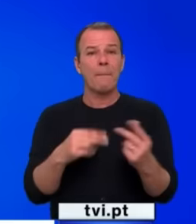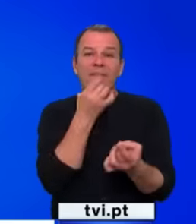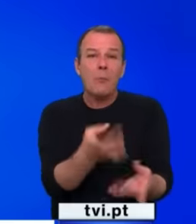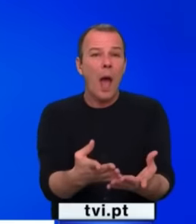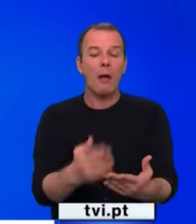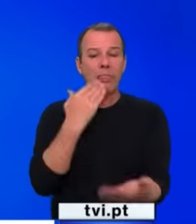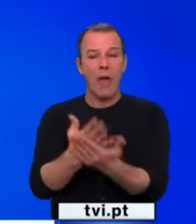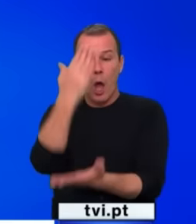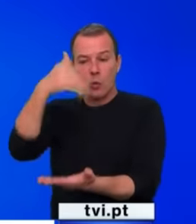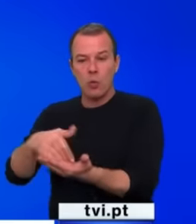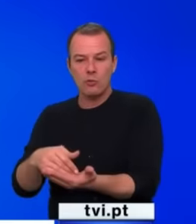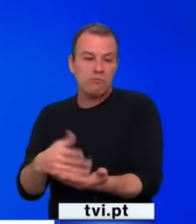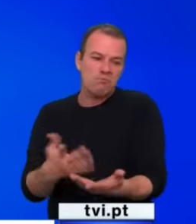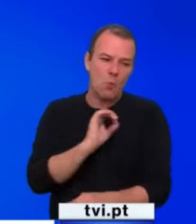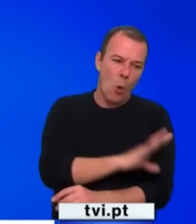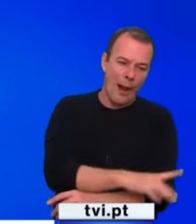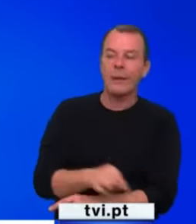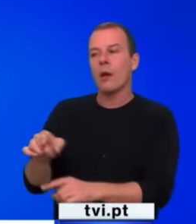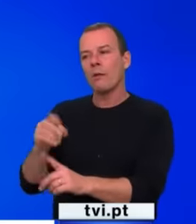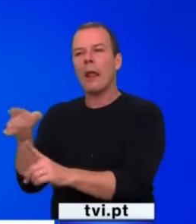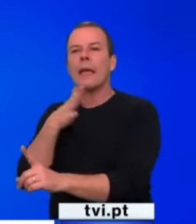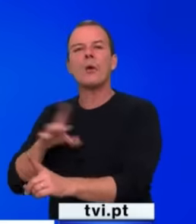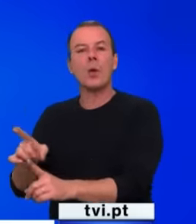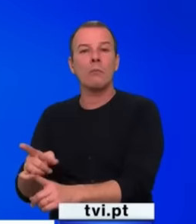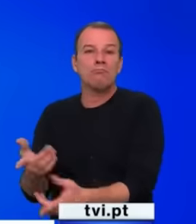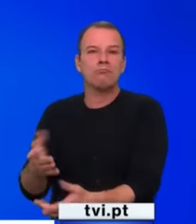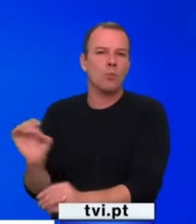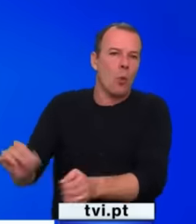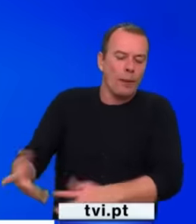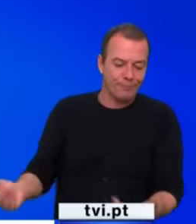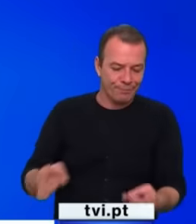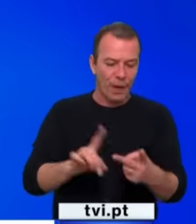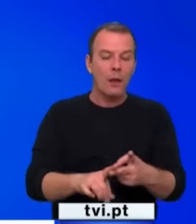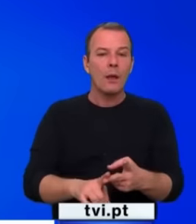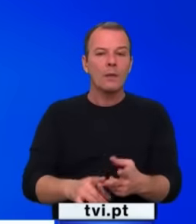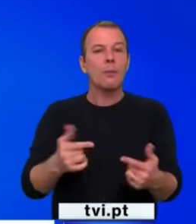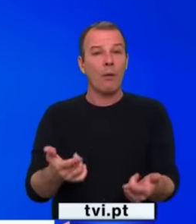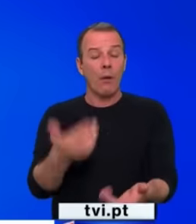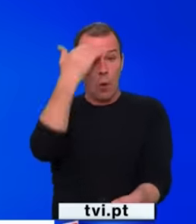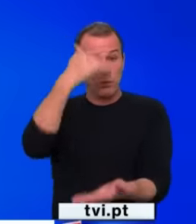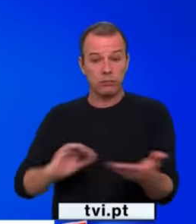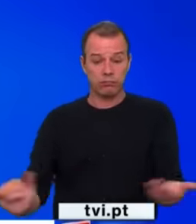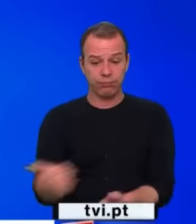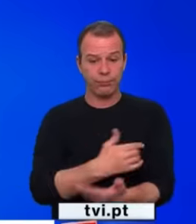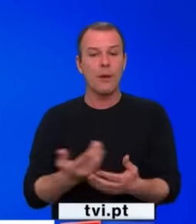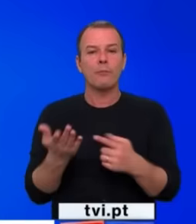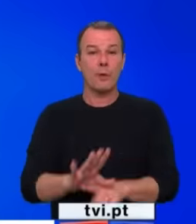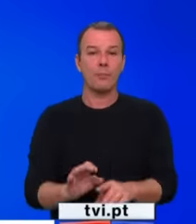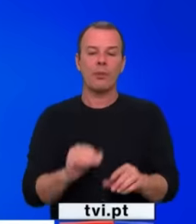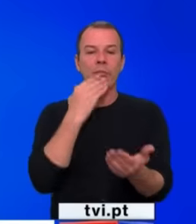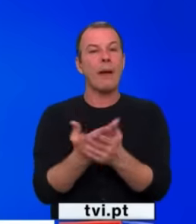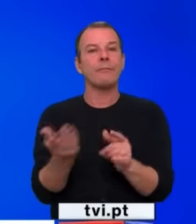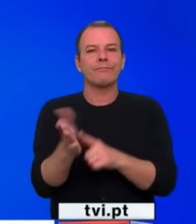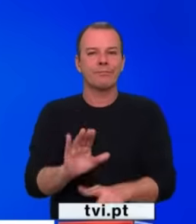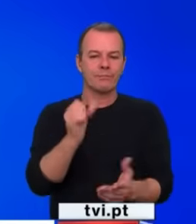Ventura? Benefícios fiscais. As medidas produziram resultados de imediato, como o fim dos vistos gold, o fim